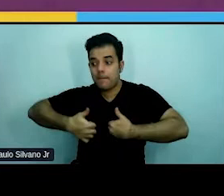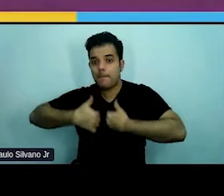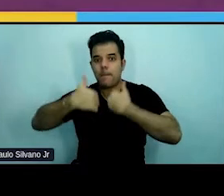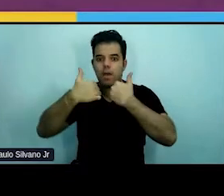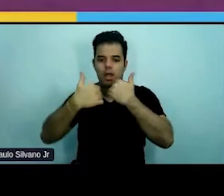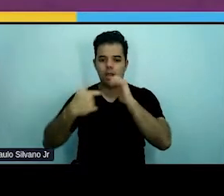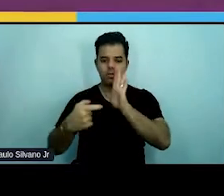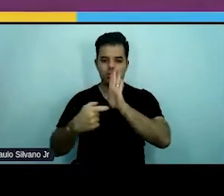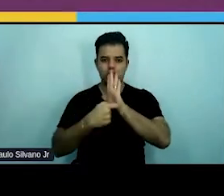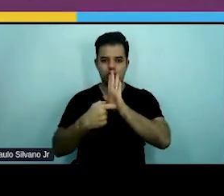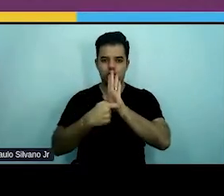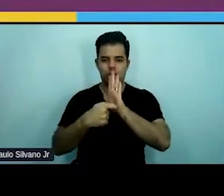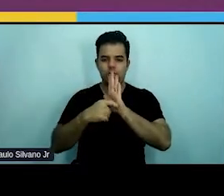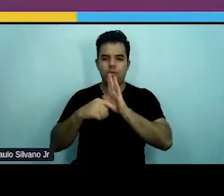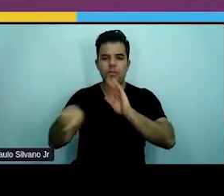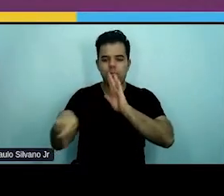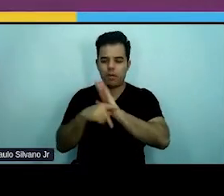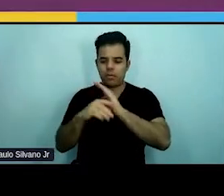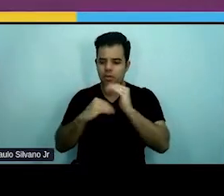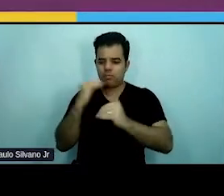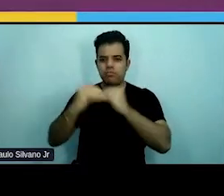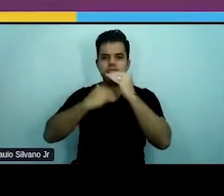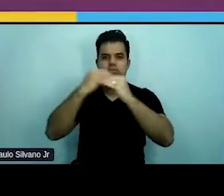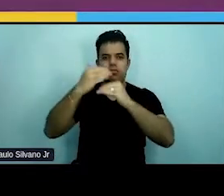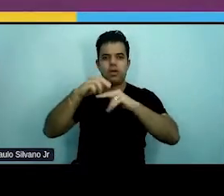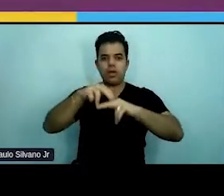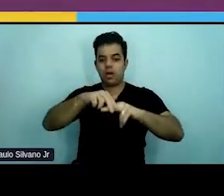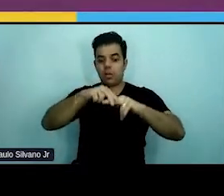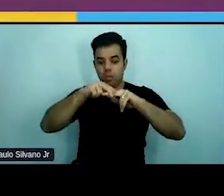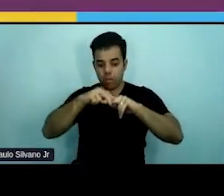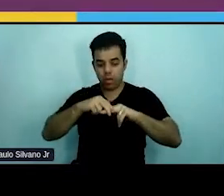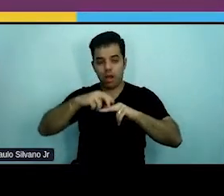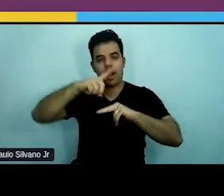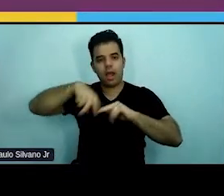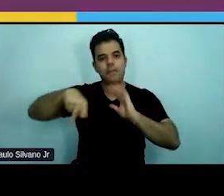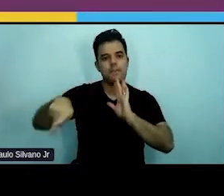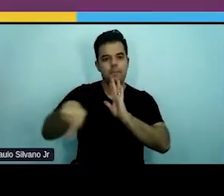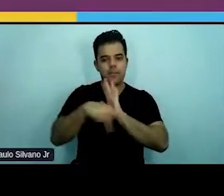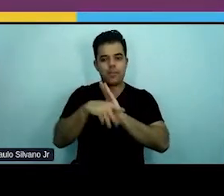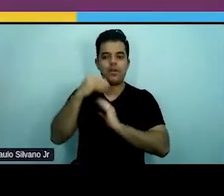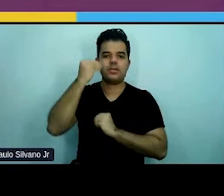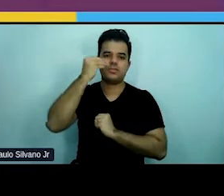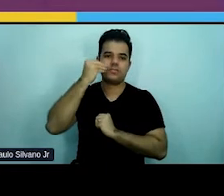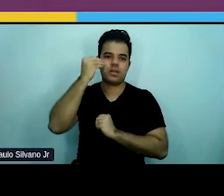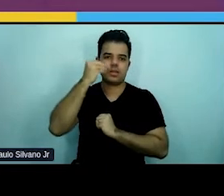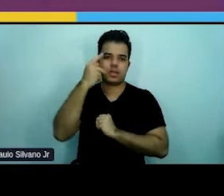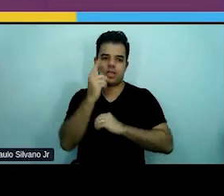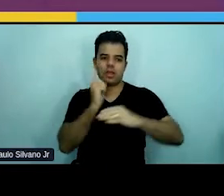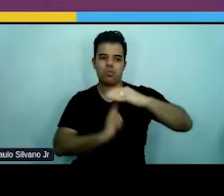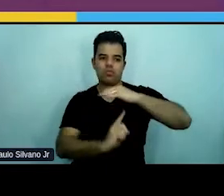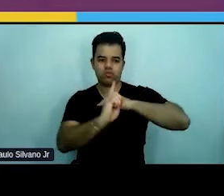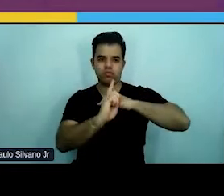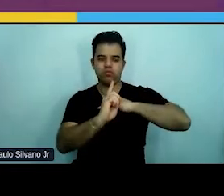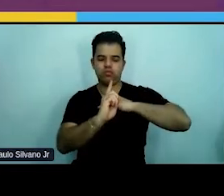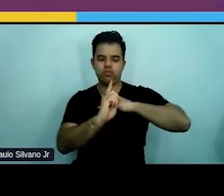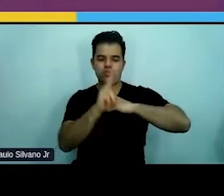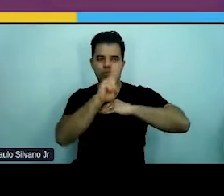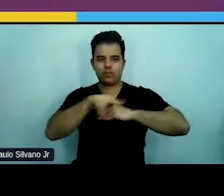seus desempenhos através da experiência. E aí eu destaquei